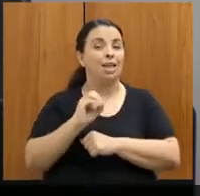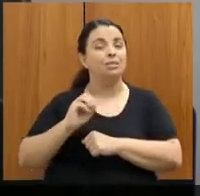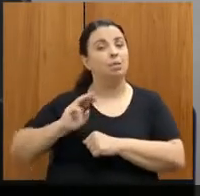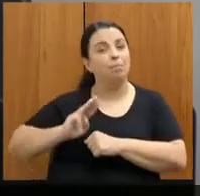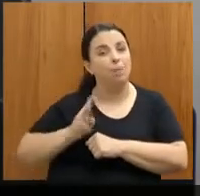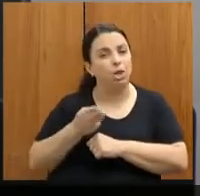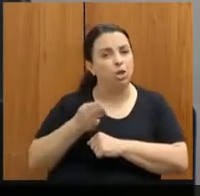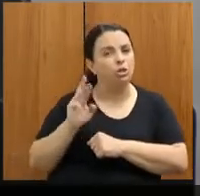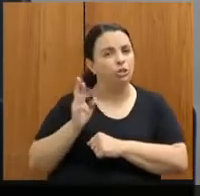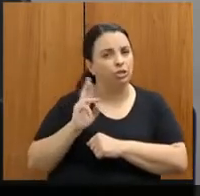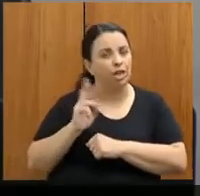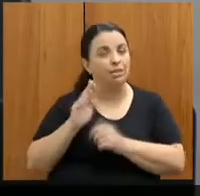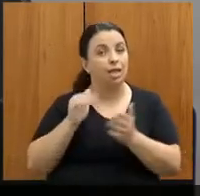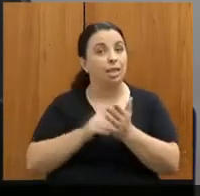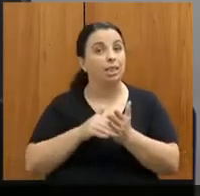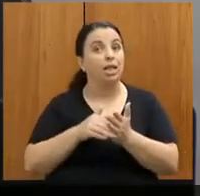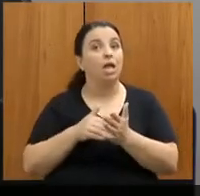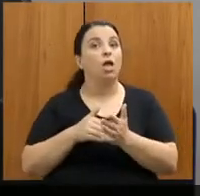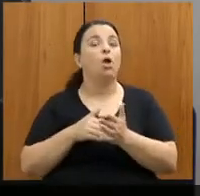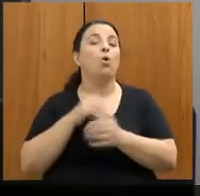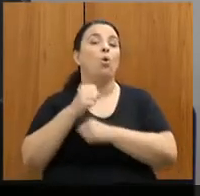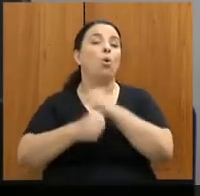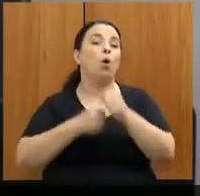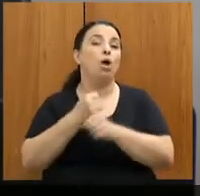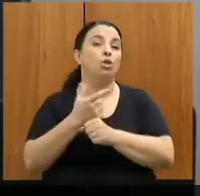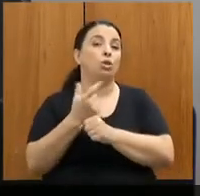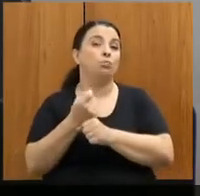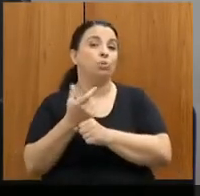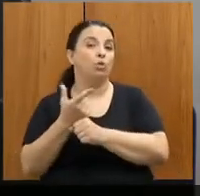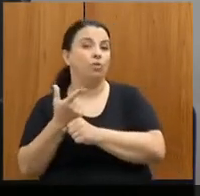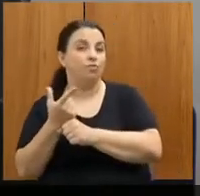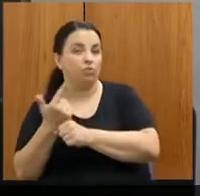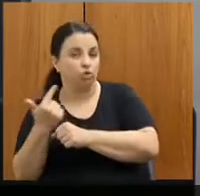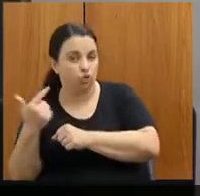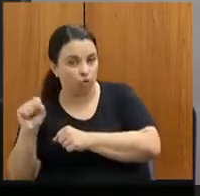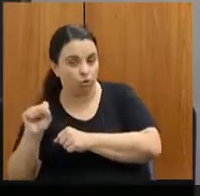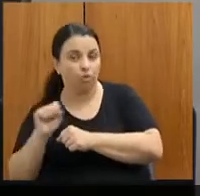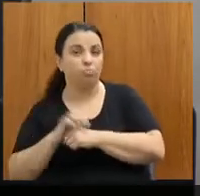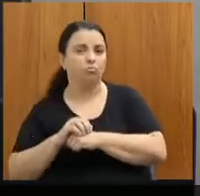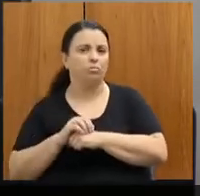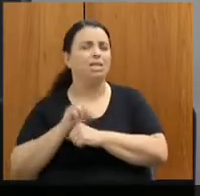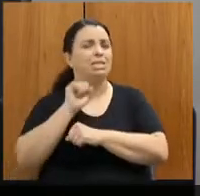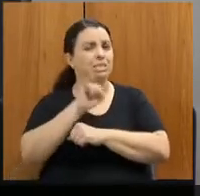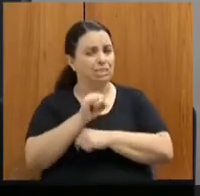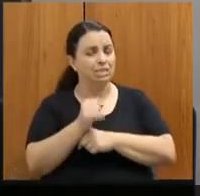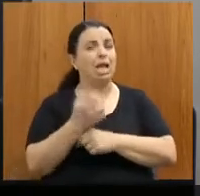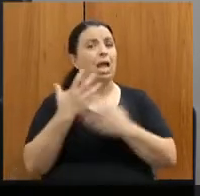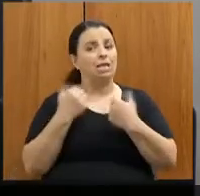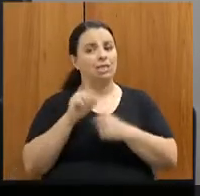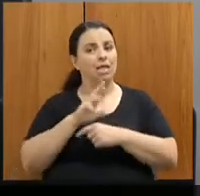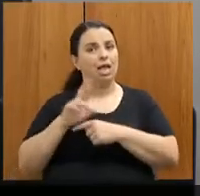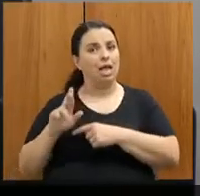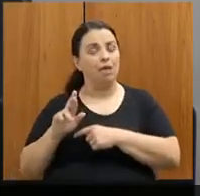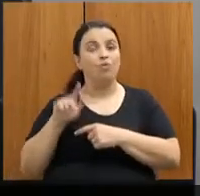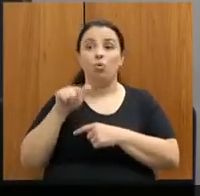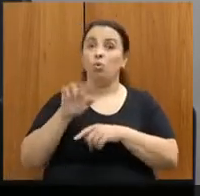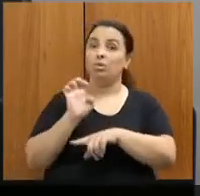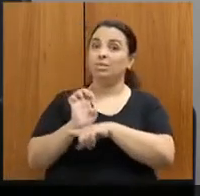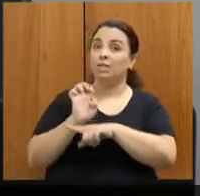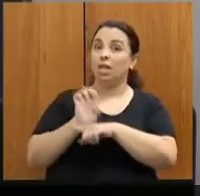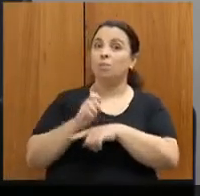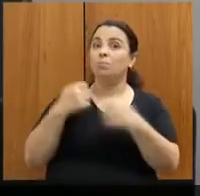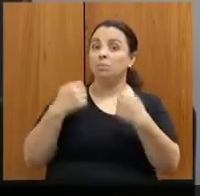adesão ao regime o estado teria que pagar em 2022 Dois Bilhões aumentando